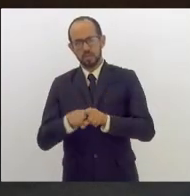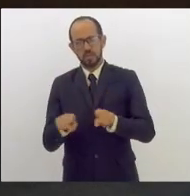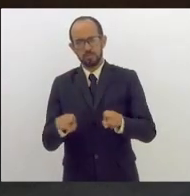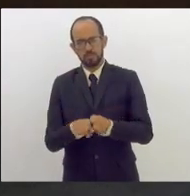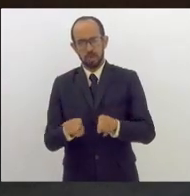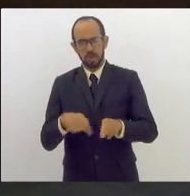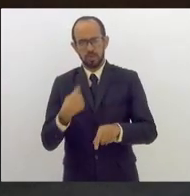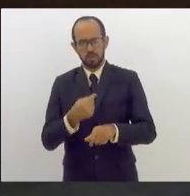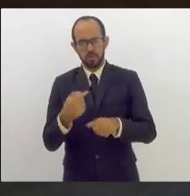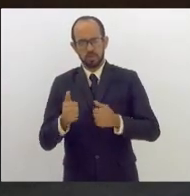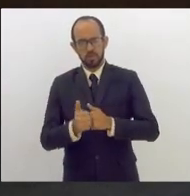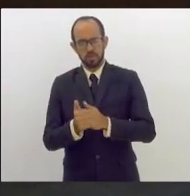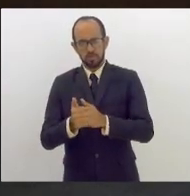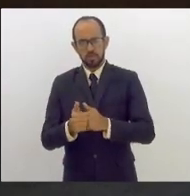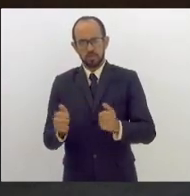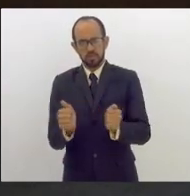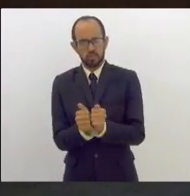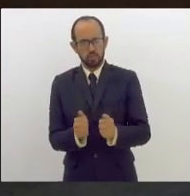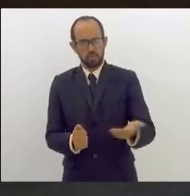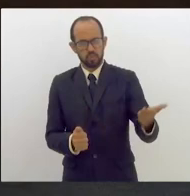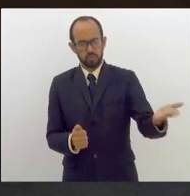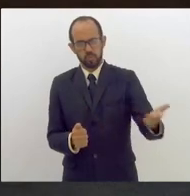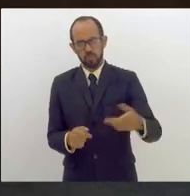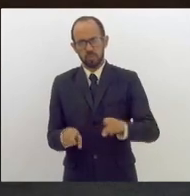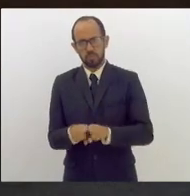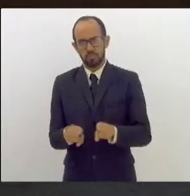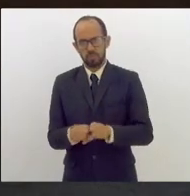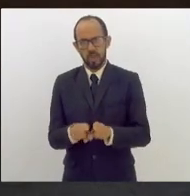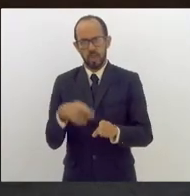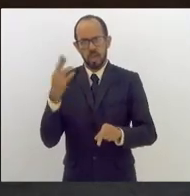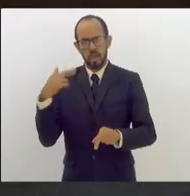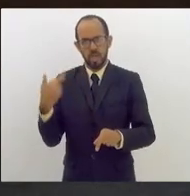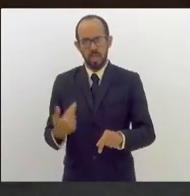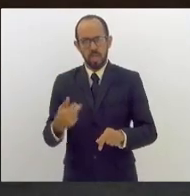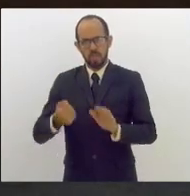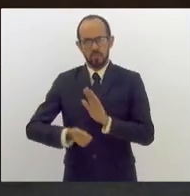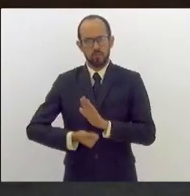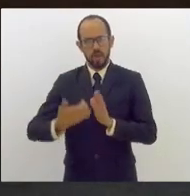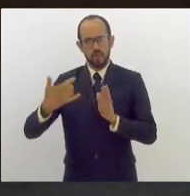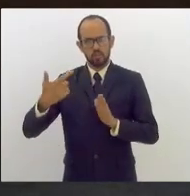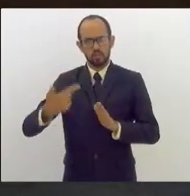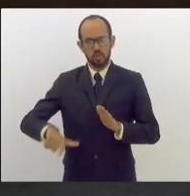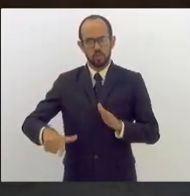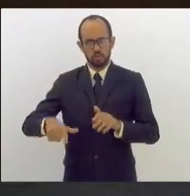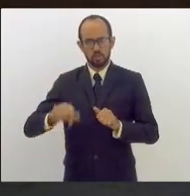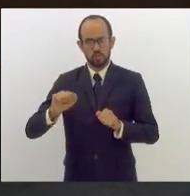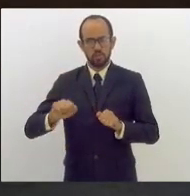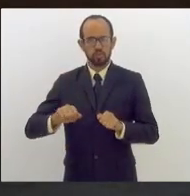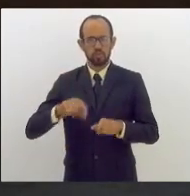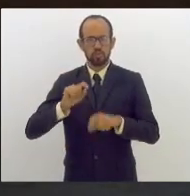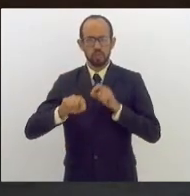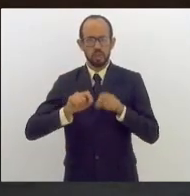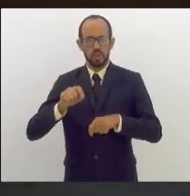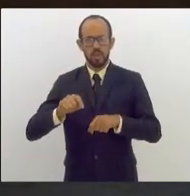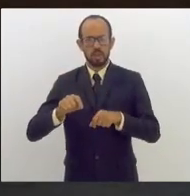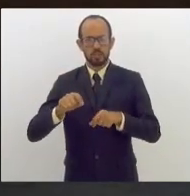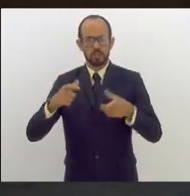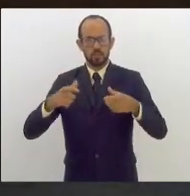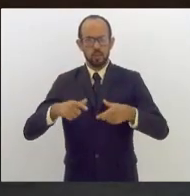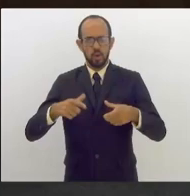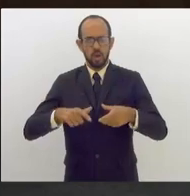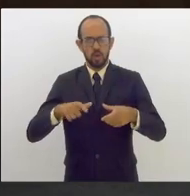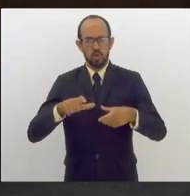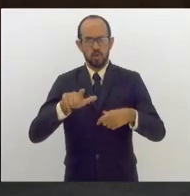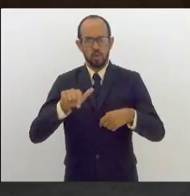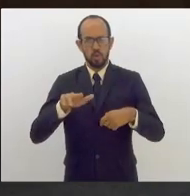está acompanhando junto com vossa excelência junto com a deputada Renata e vários outros parlamentares essa ocupação Luiz Gama entende que